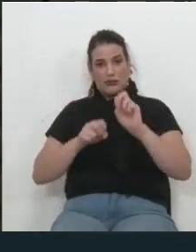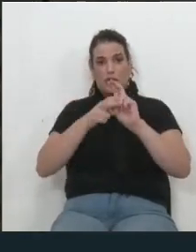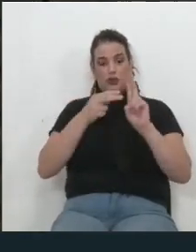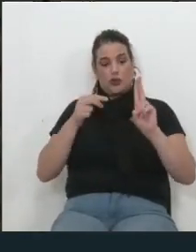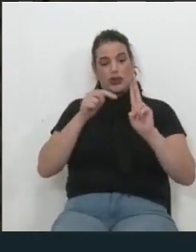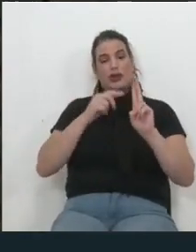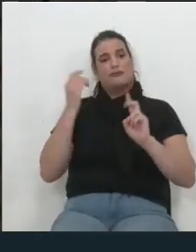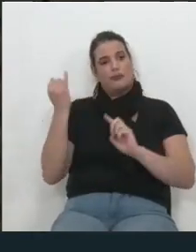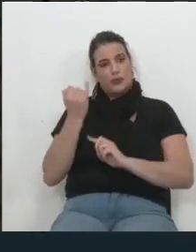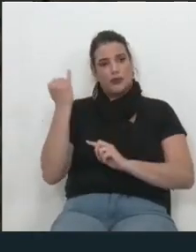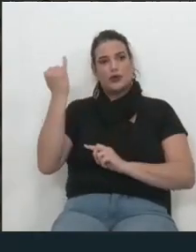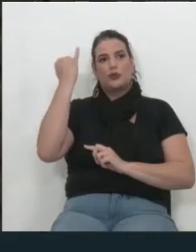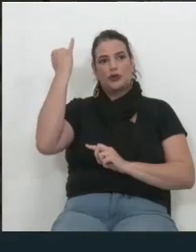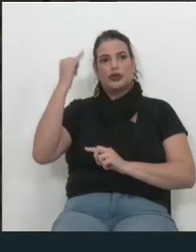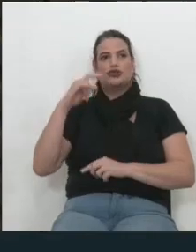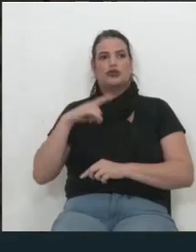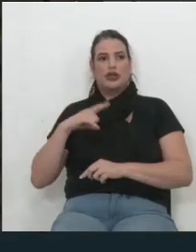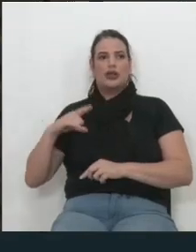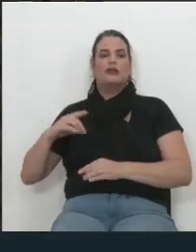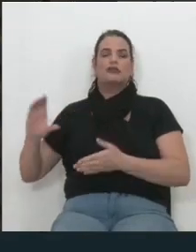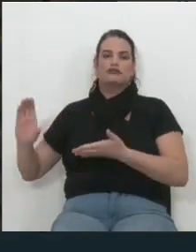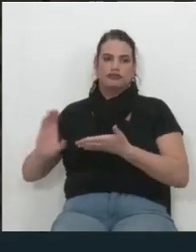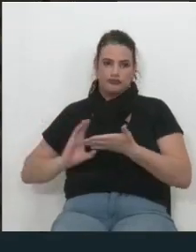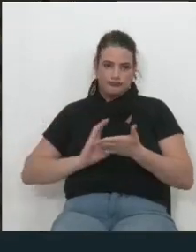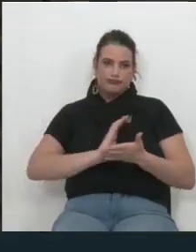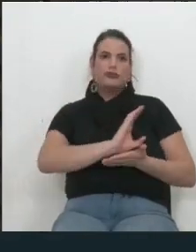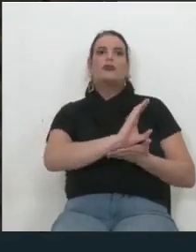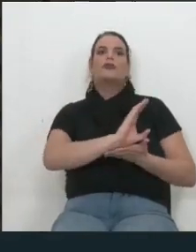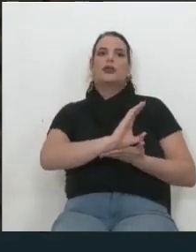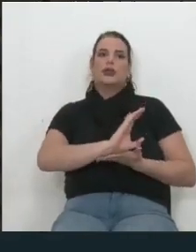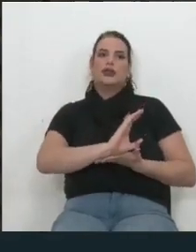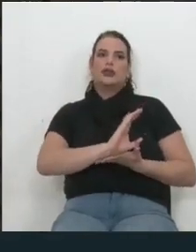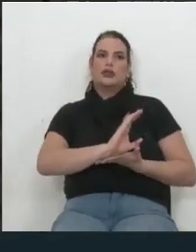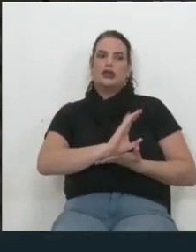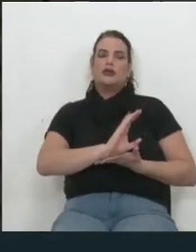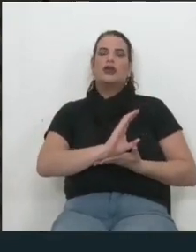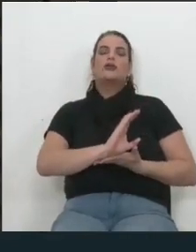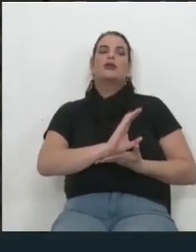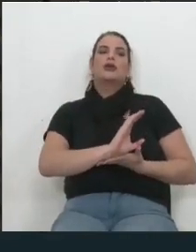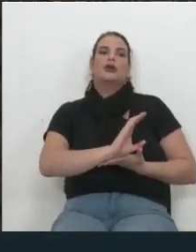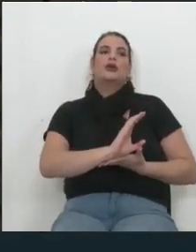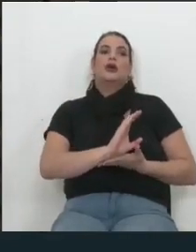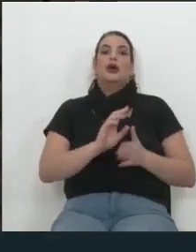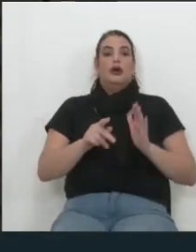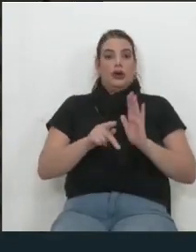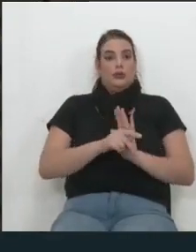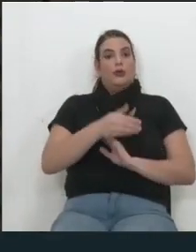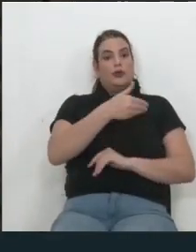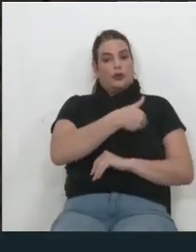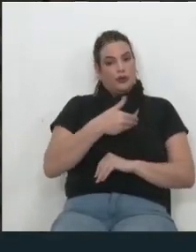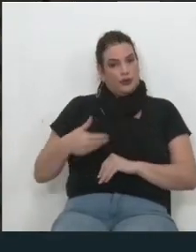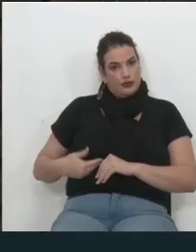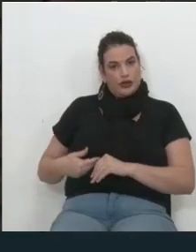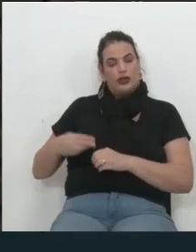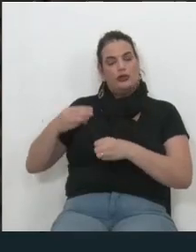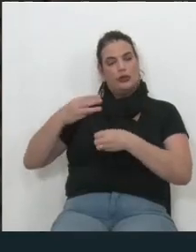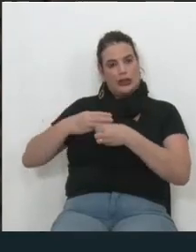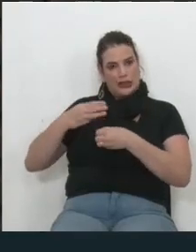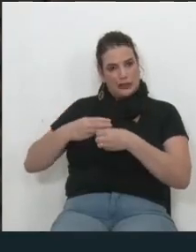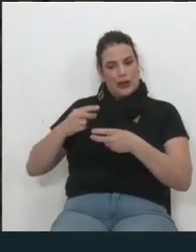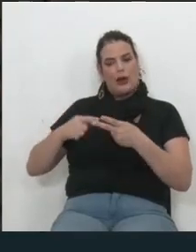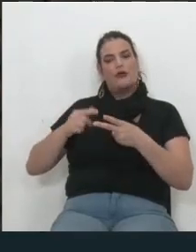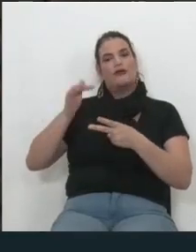que haja financiamento tanto do governo municipal, estadual e federal.